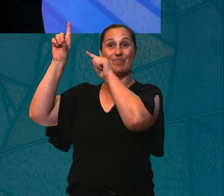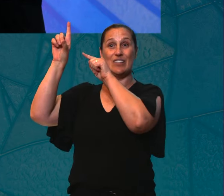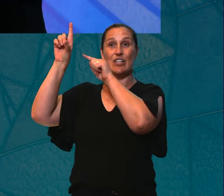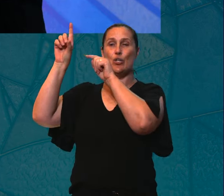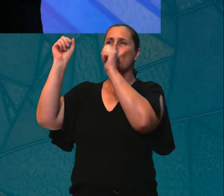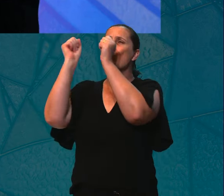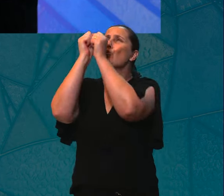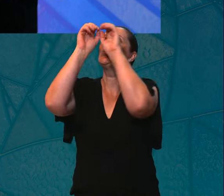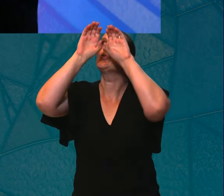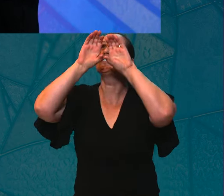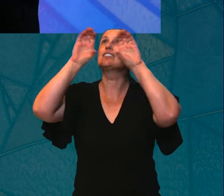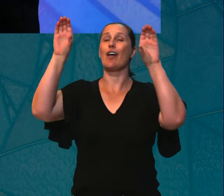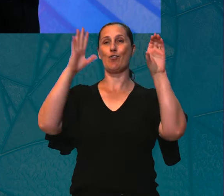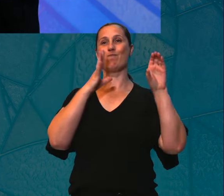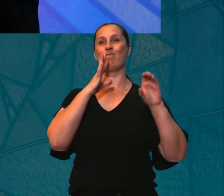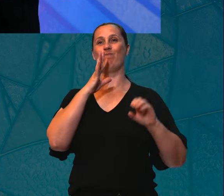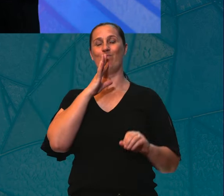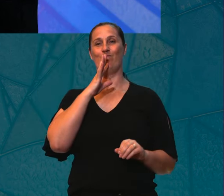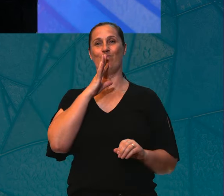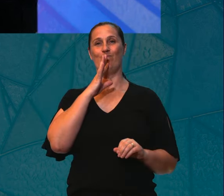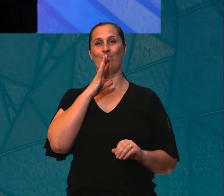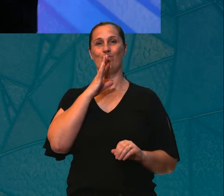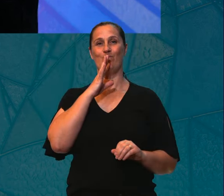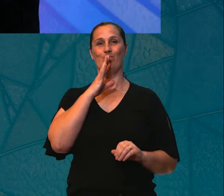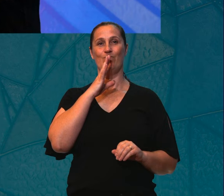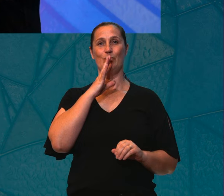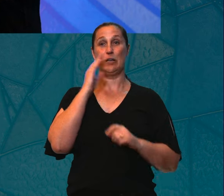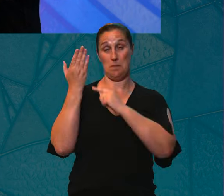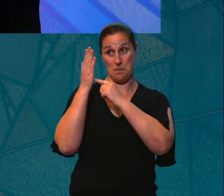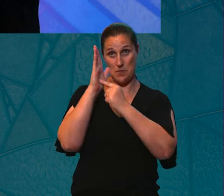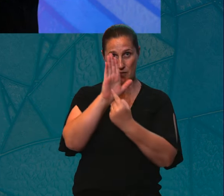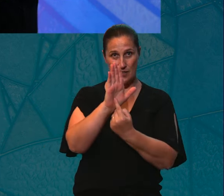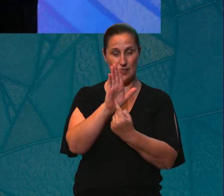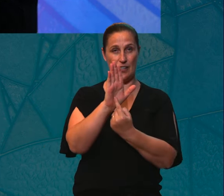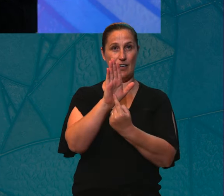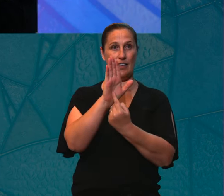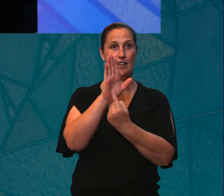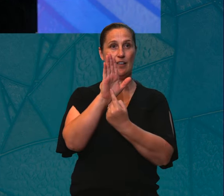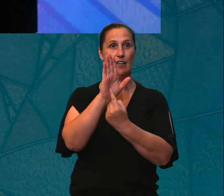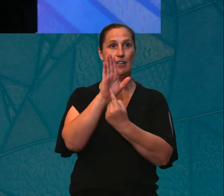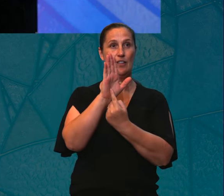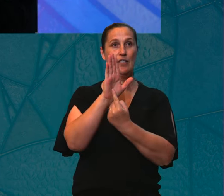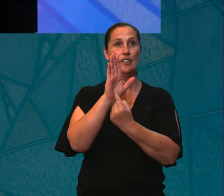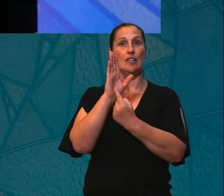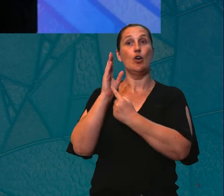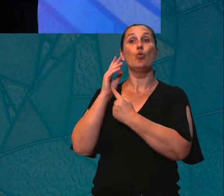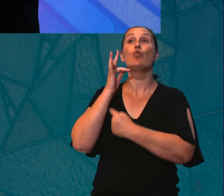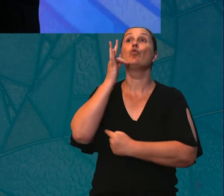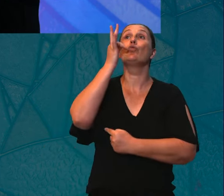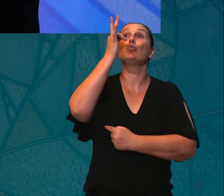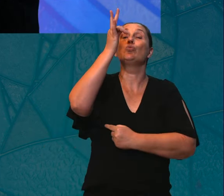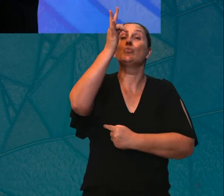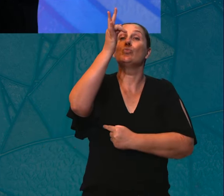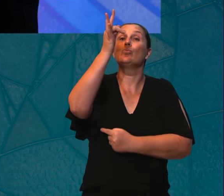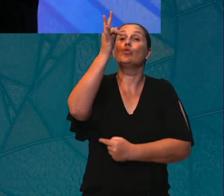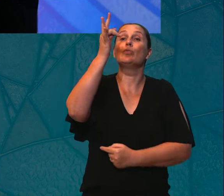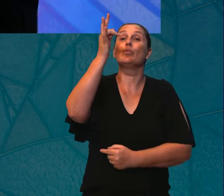Celestiais em Cristo Jesus para mostrar nas eras que hão de vir